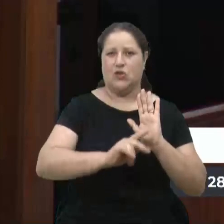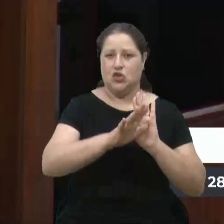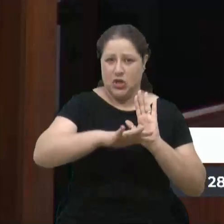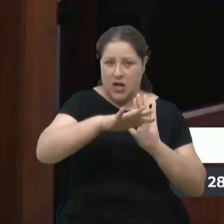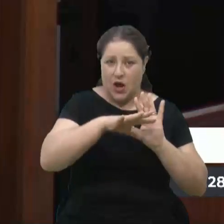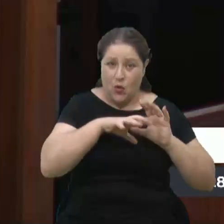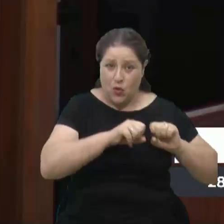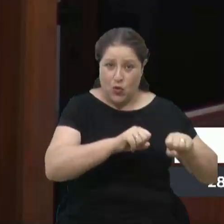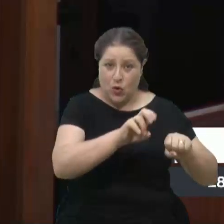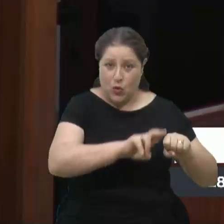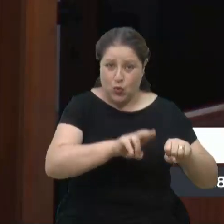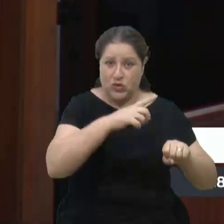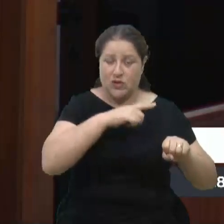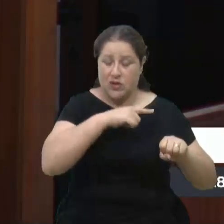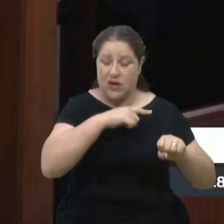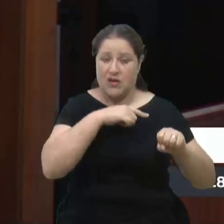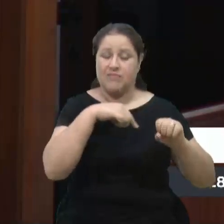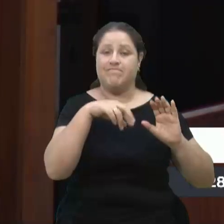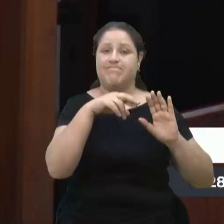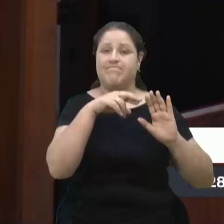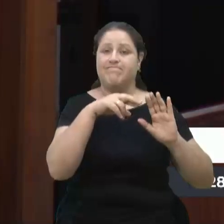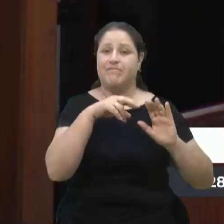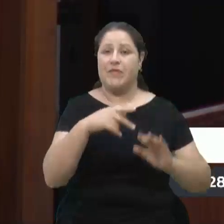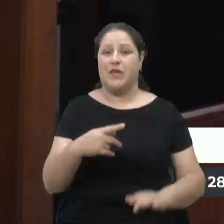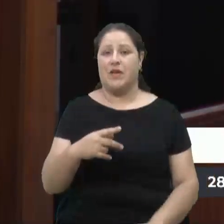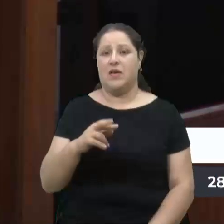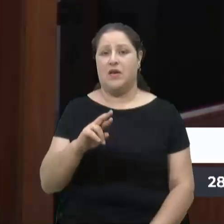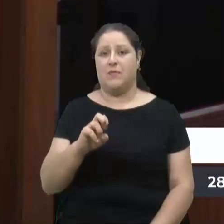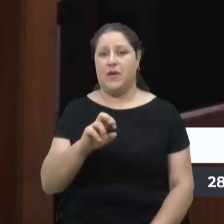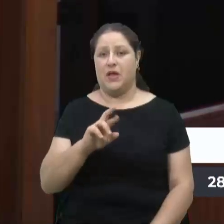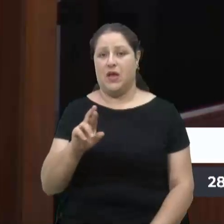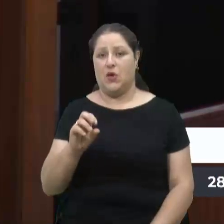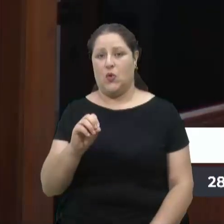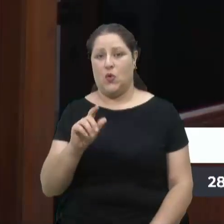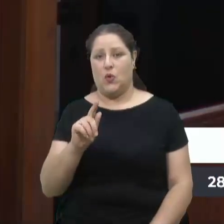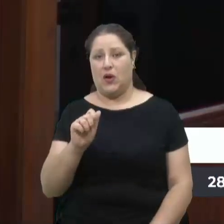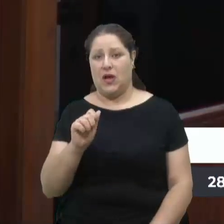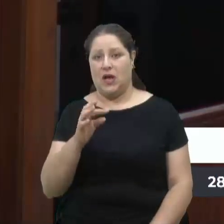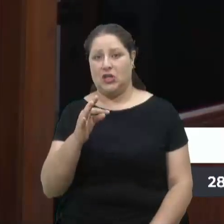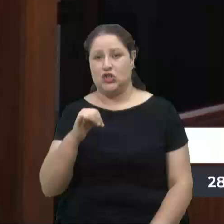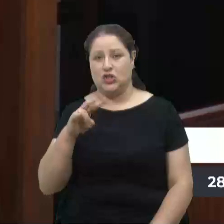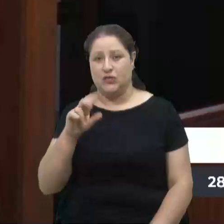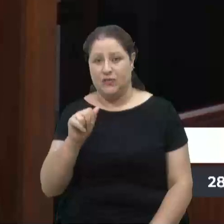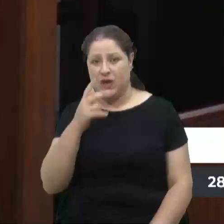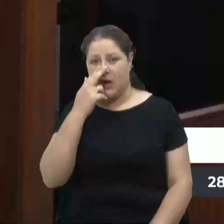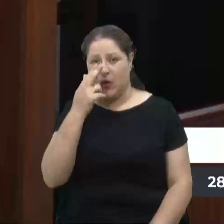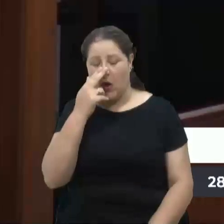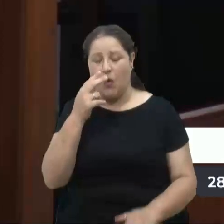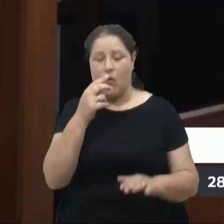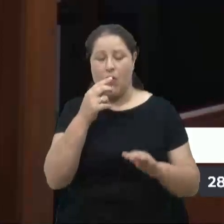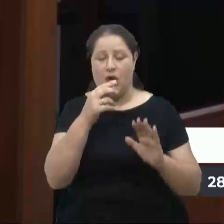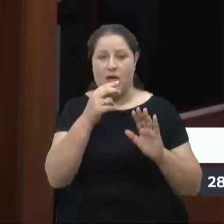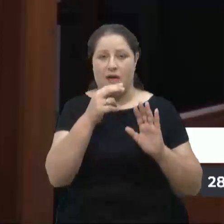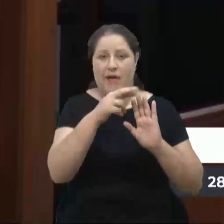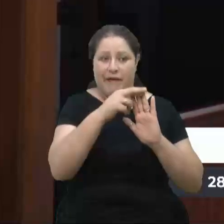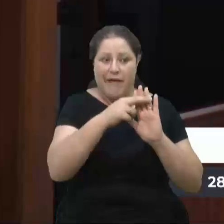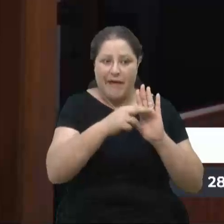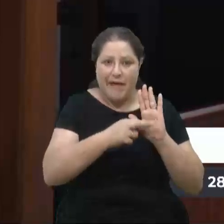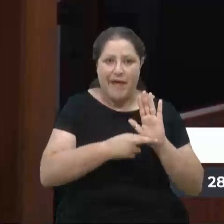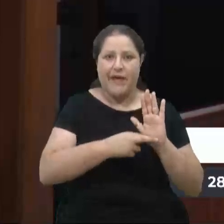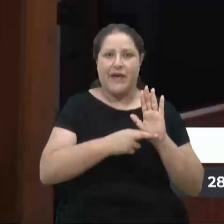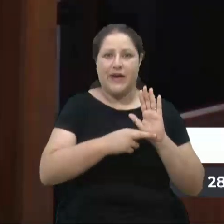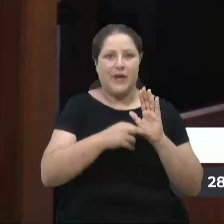prerrogativas importantes e básicas que qualquer modalidade